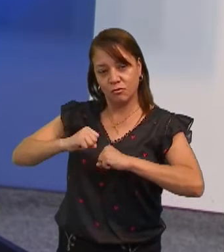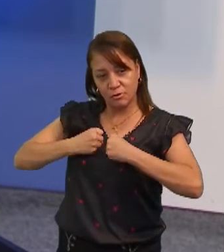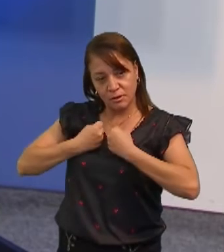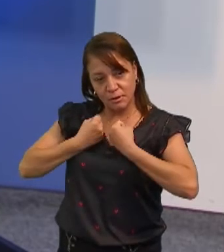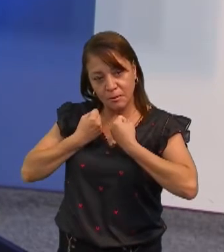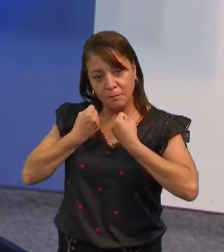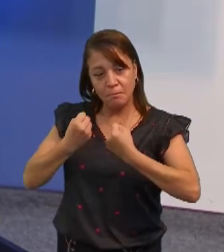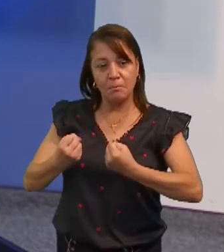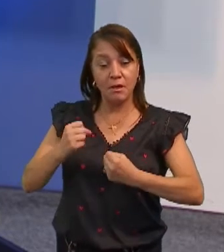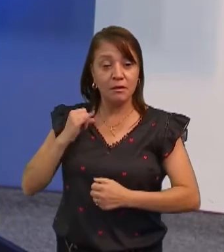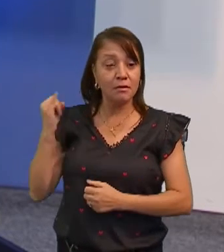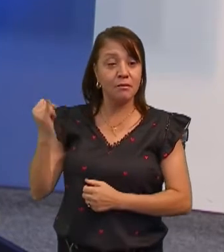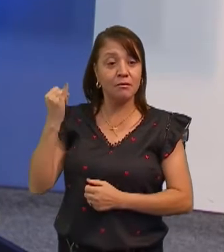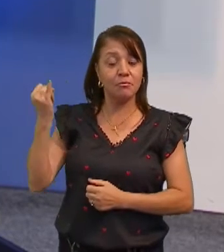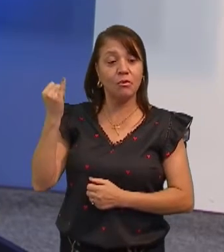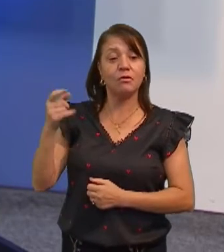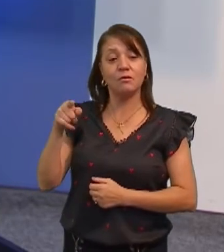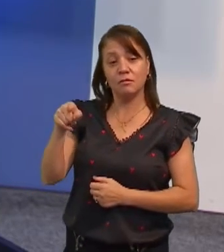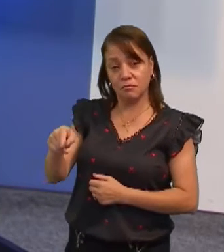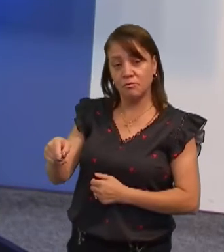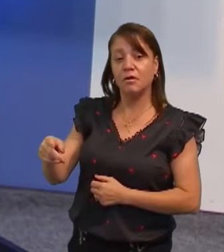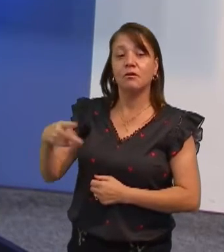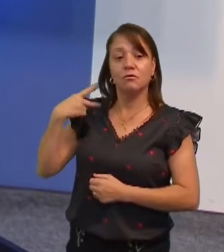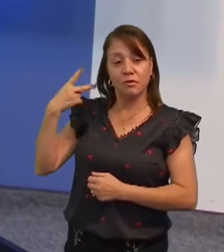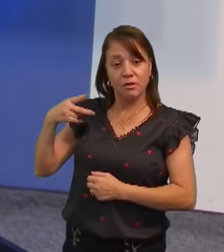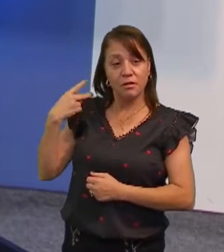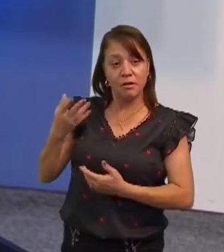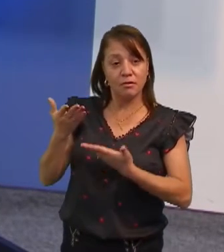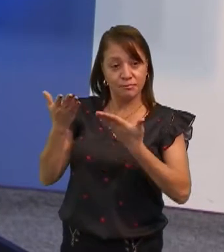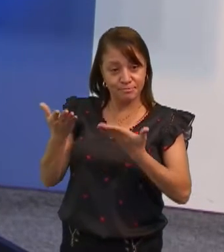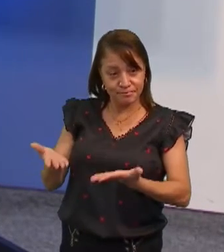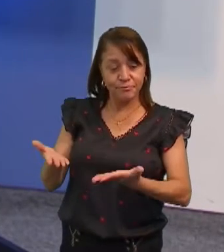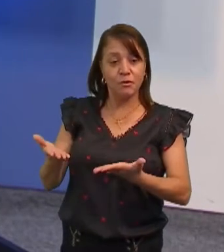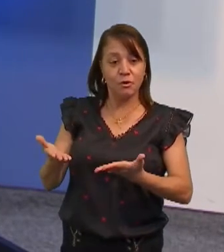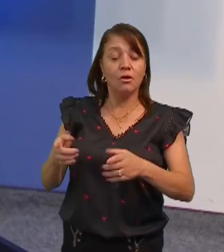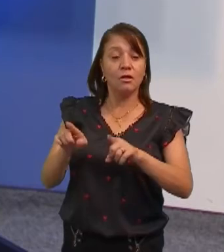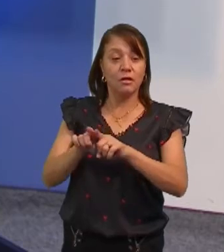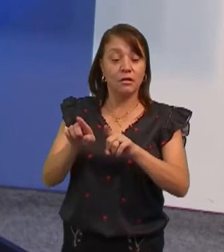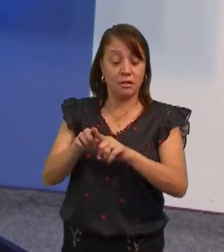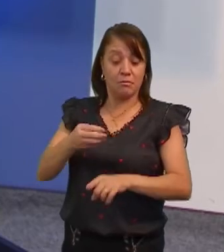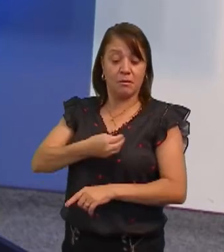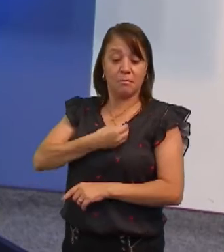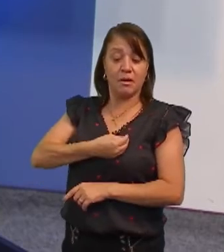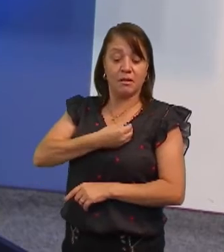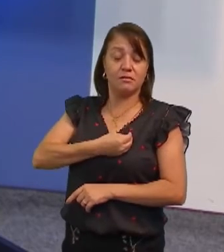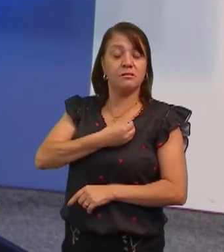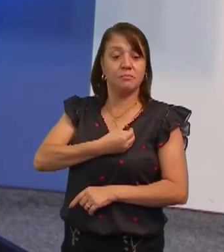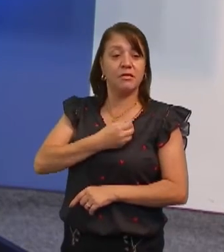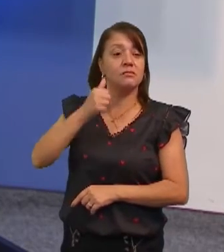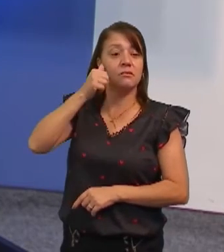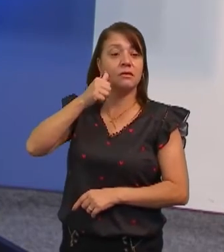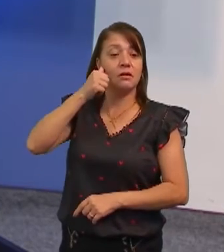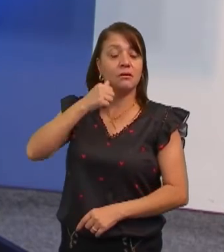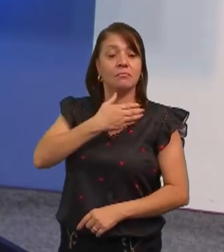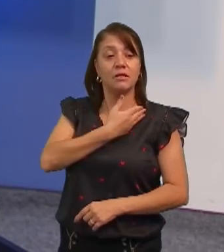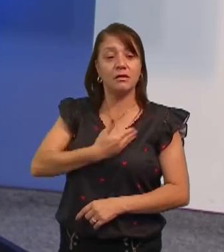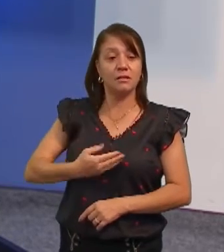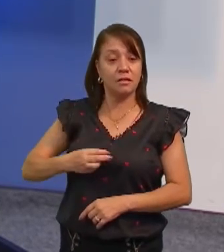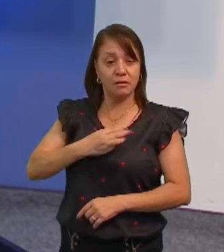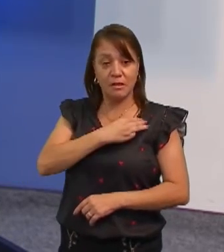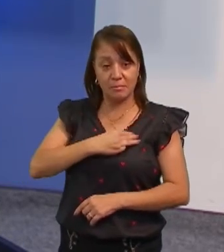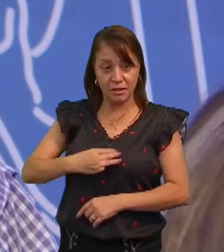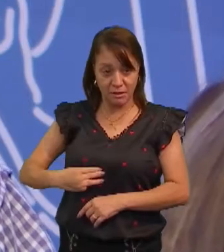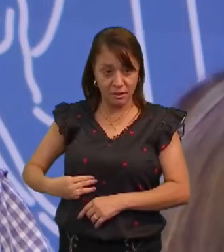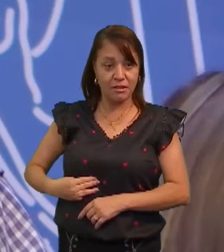aí do seu mandato que merece de fato a presença da ministra da Saúde na segunda-feira nessa inauguração correto Correto isso